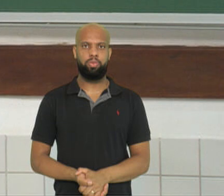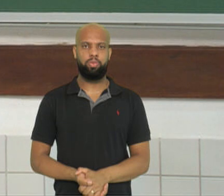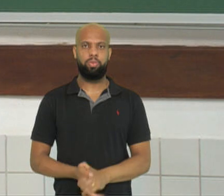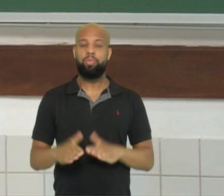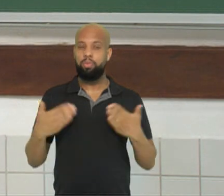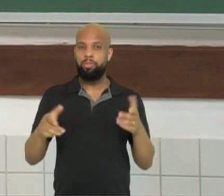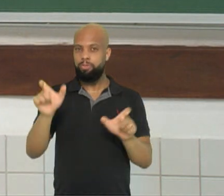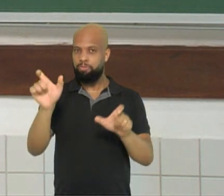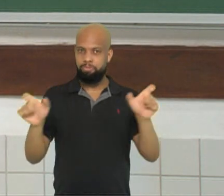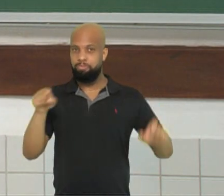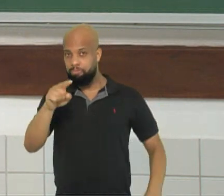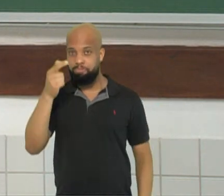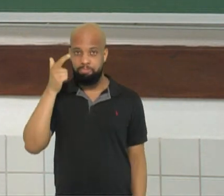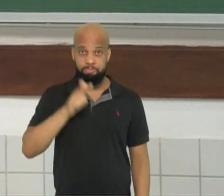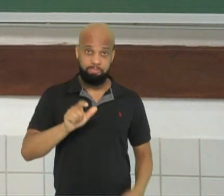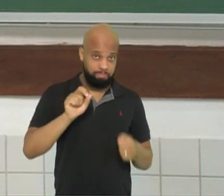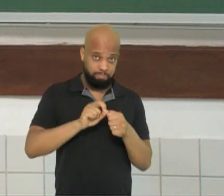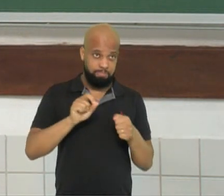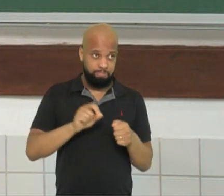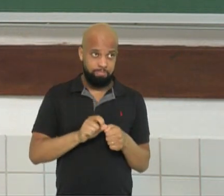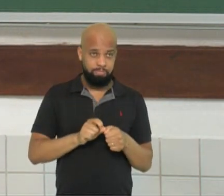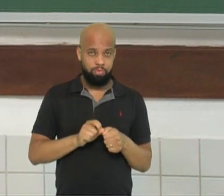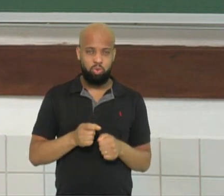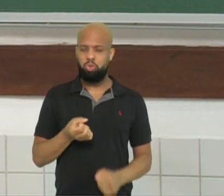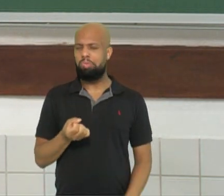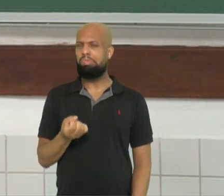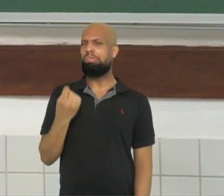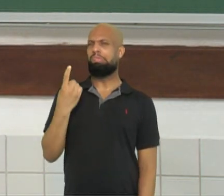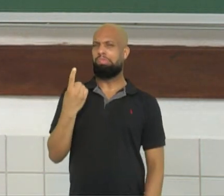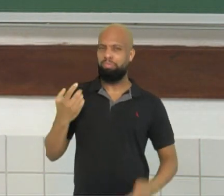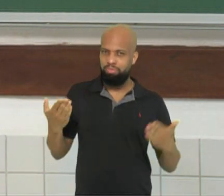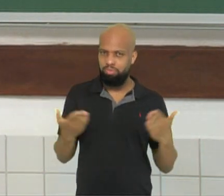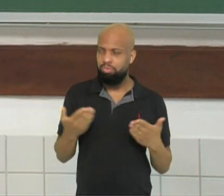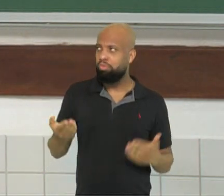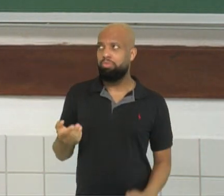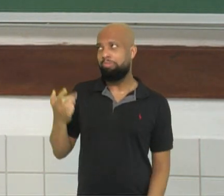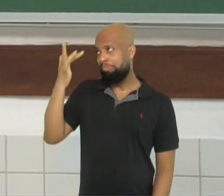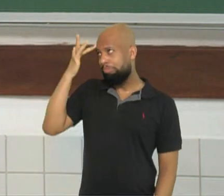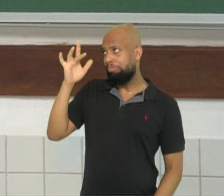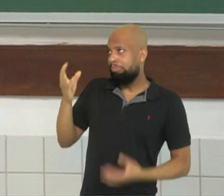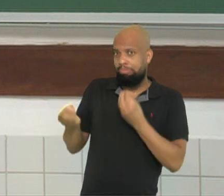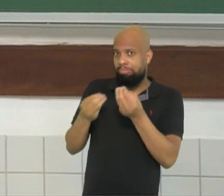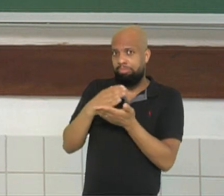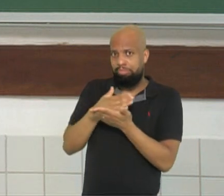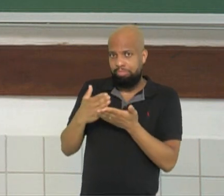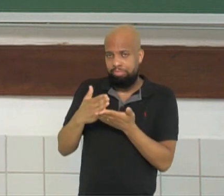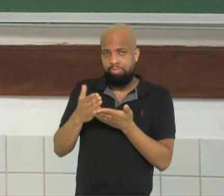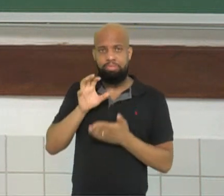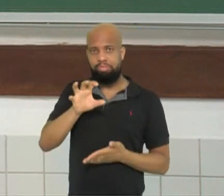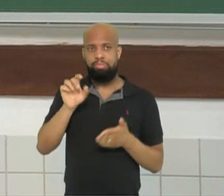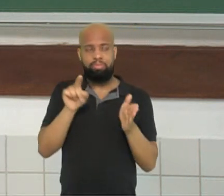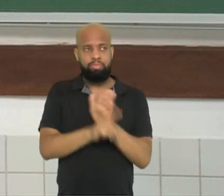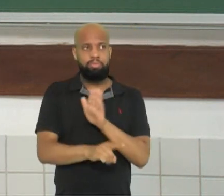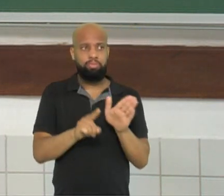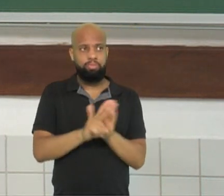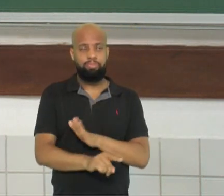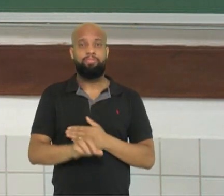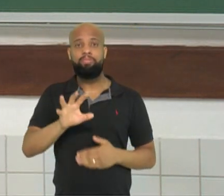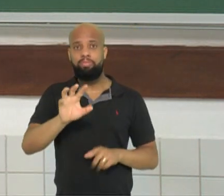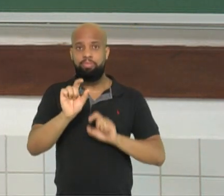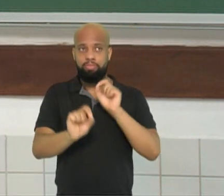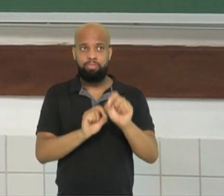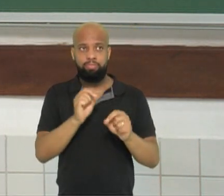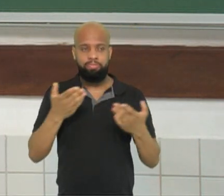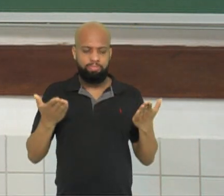E aí, pessoal, conseguiram fazer? Esse aqui ficou um pouco estranho, né? Ai, professora, eu não sabia como começava esse exercício. Então, Então, essa parte